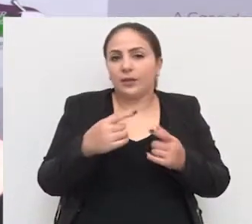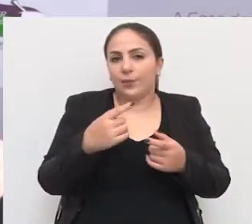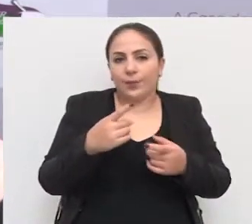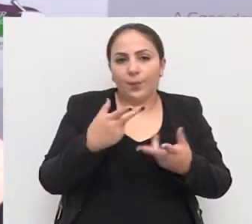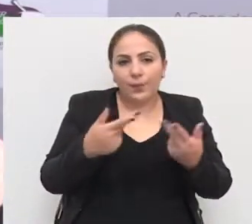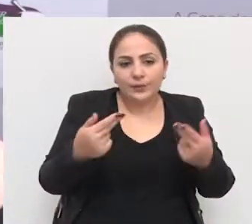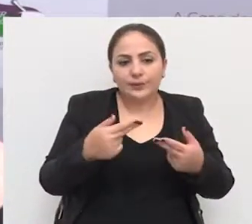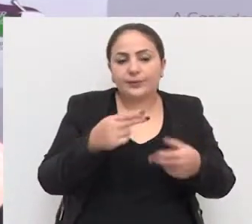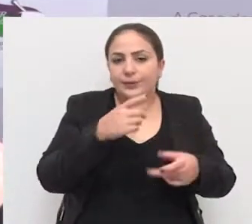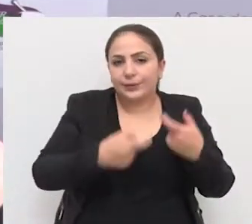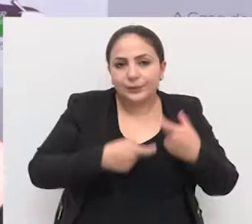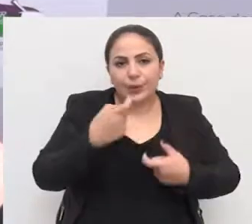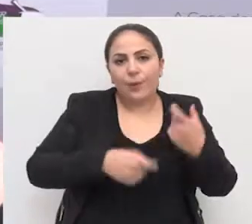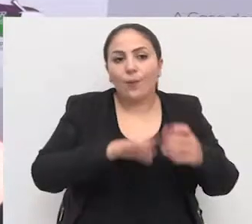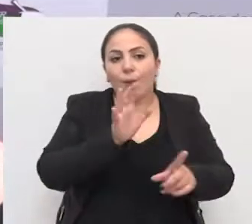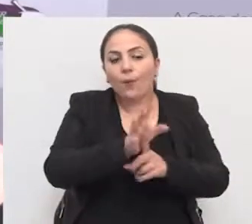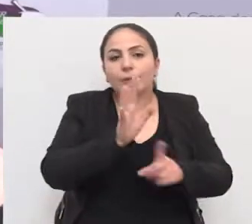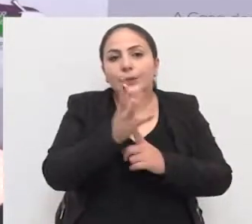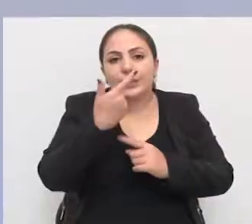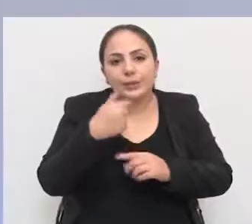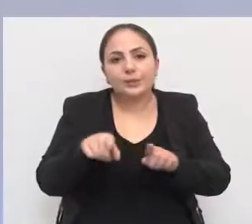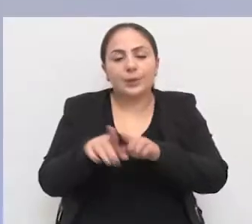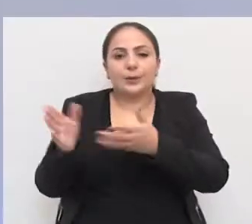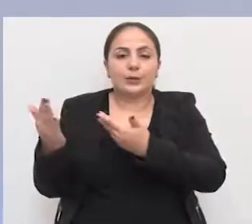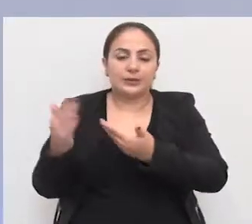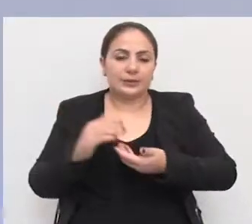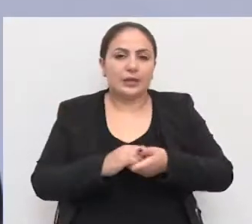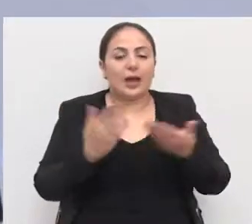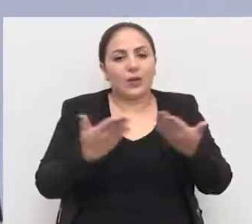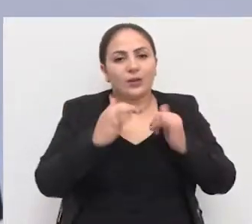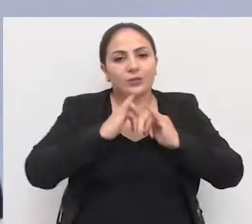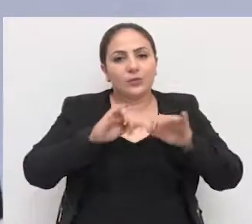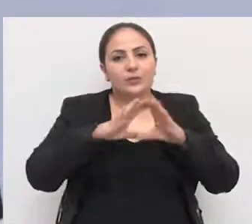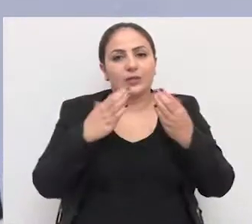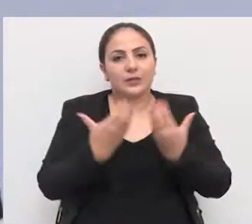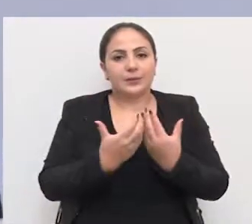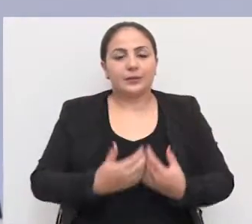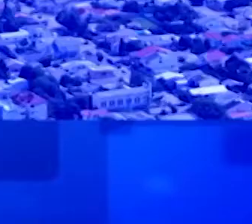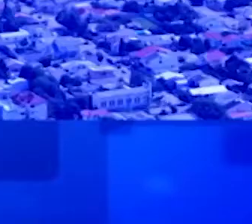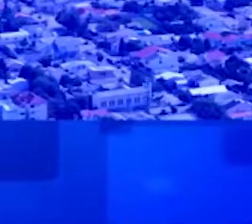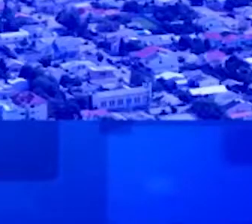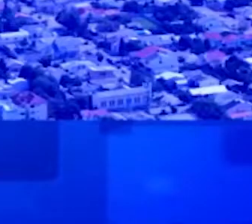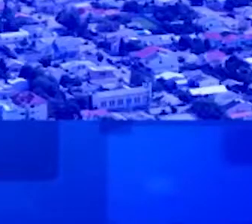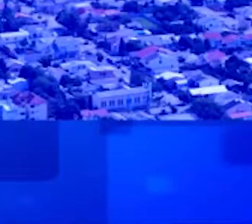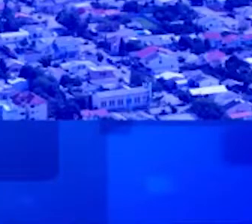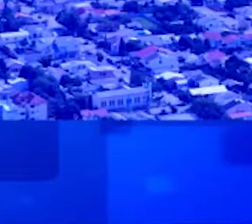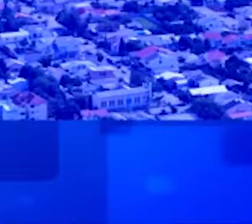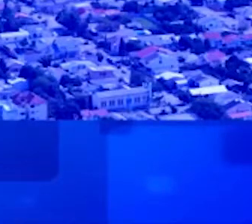e exploração sexual contra criança e adolescente. Agora, no Jornal da Câmara.